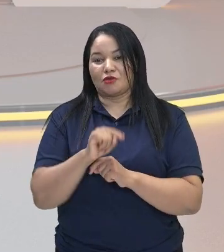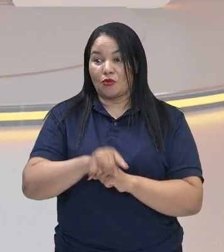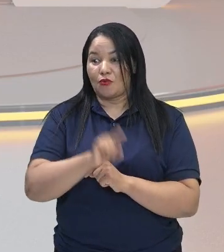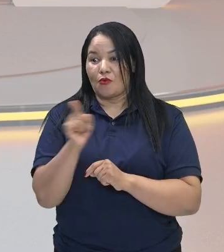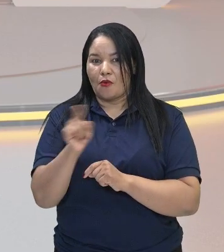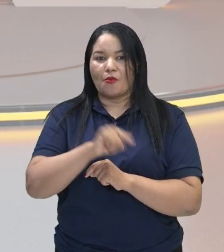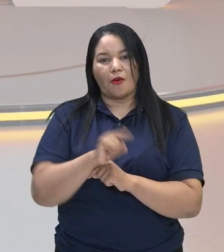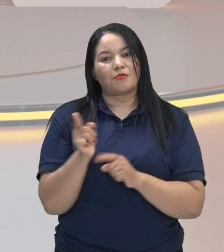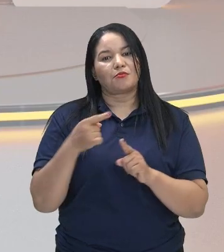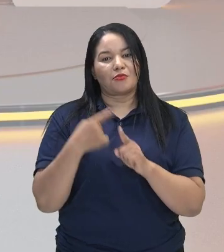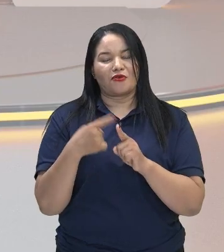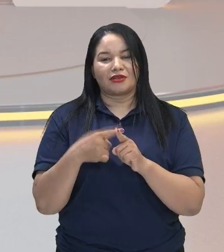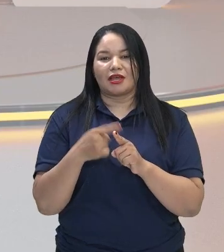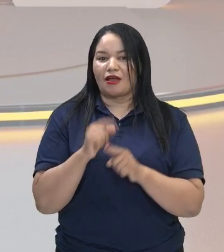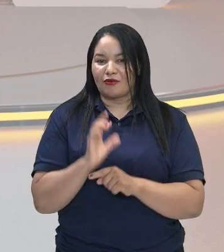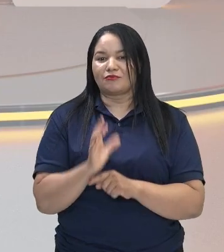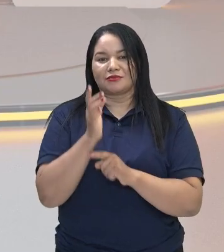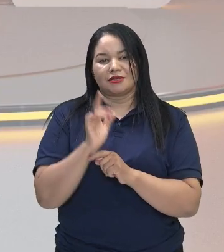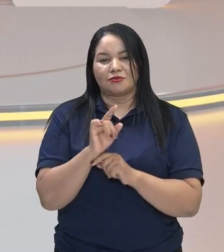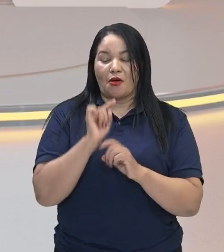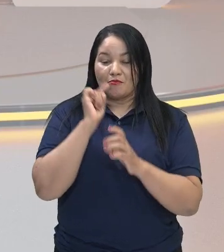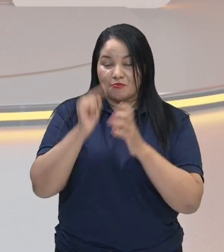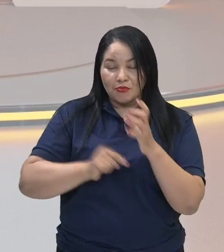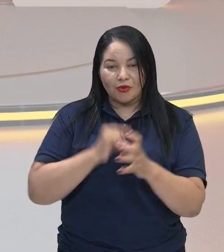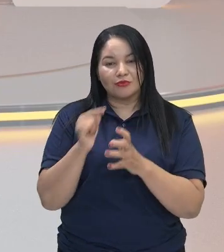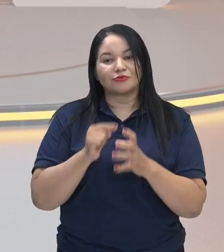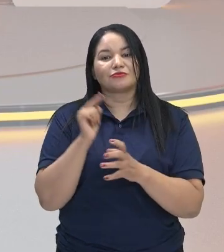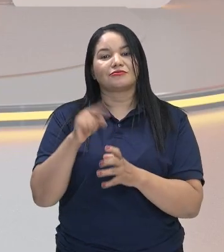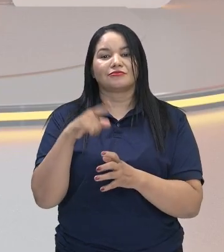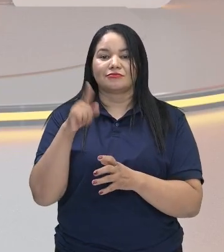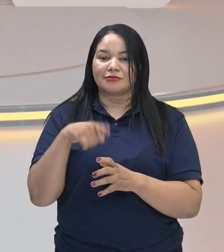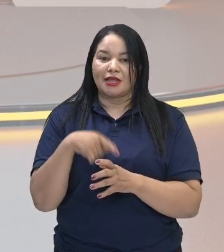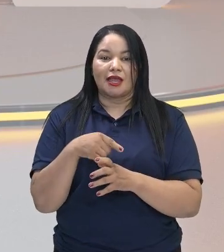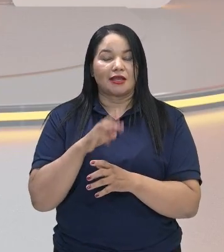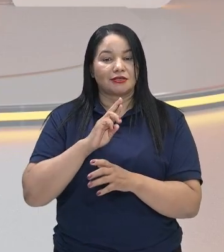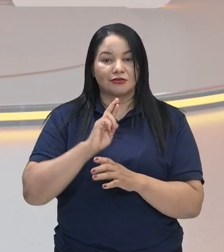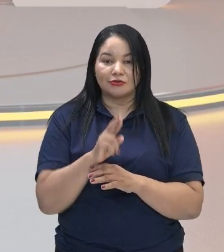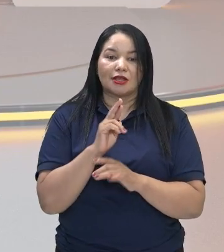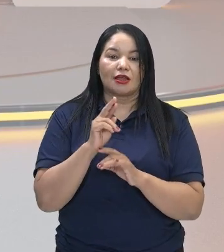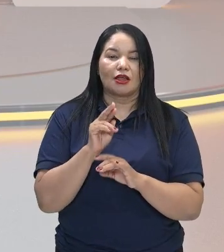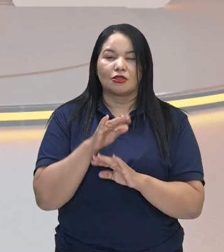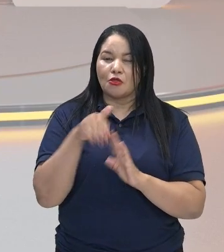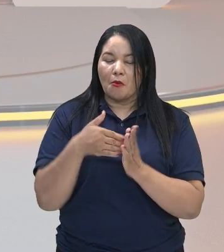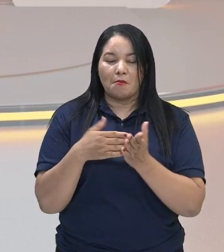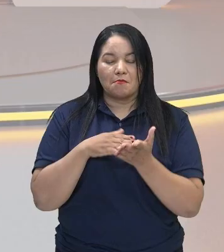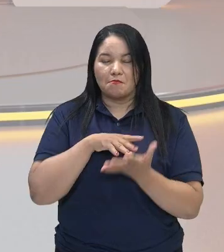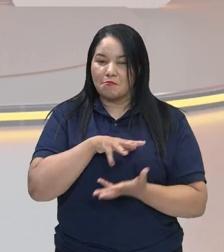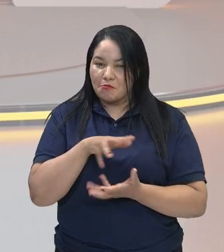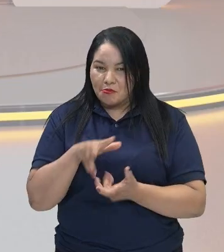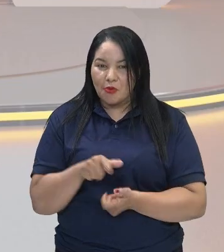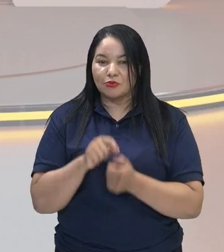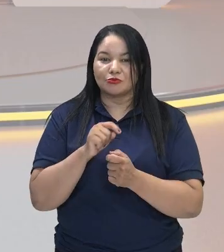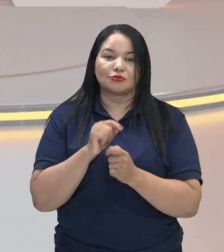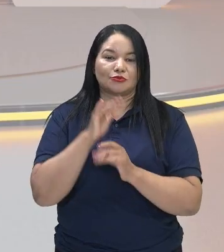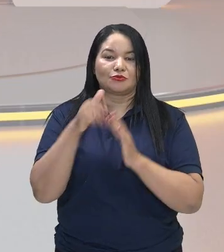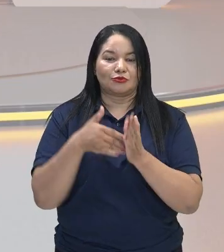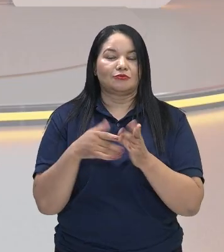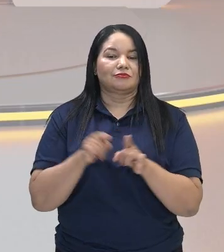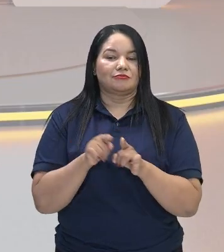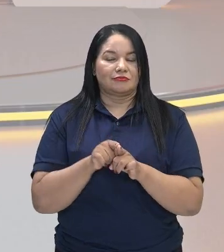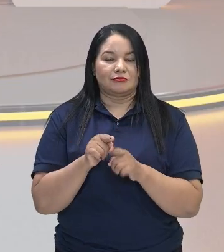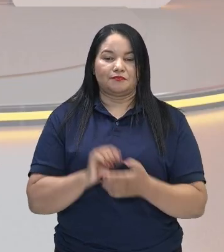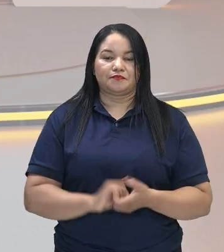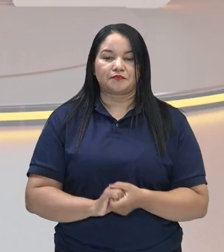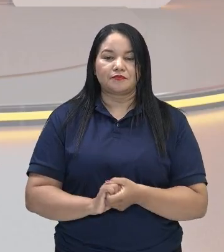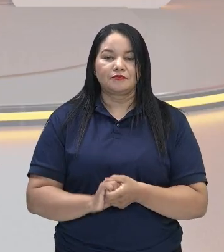porque caminham. Isso aí, gente, tem resultados aí pelo mundo todo. Um deles, por exemplo, isso aqui,